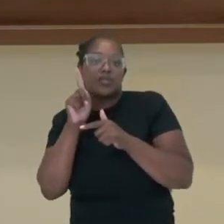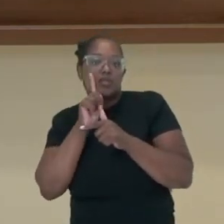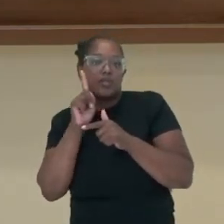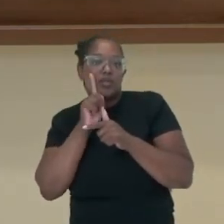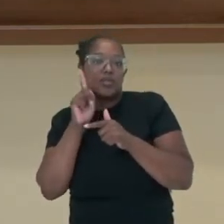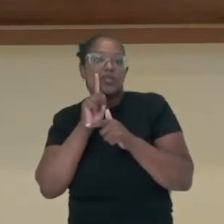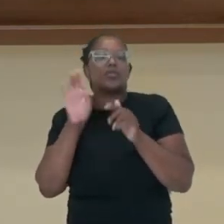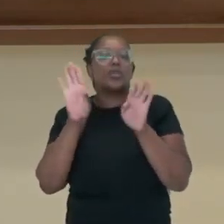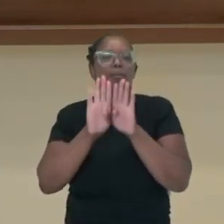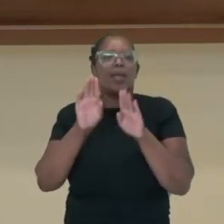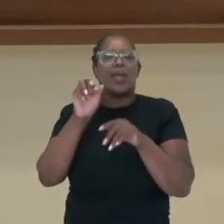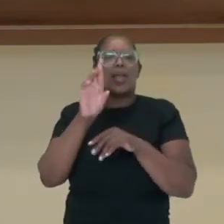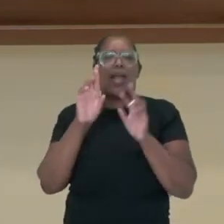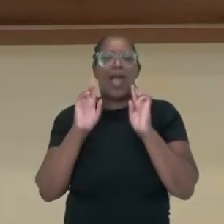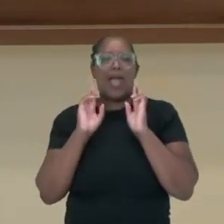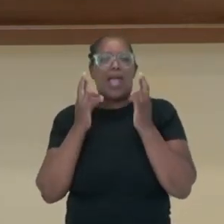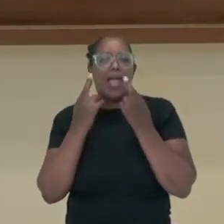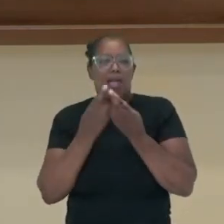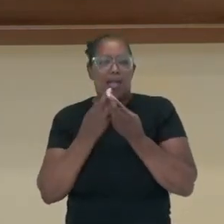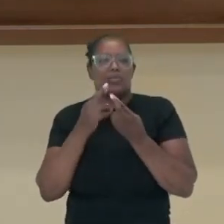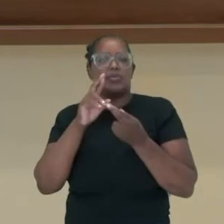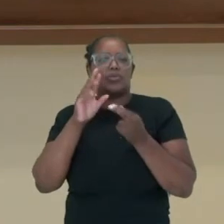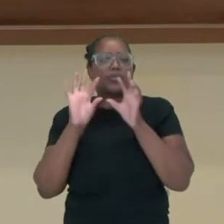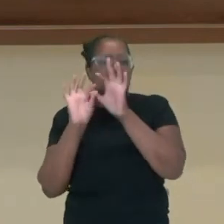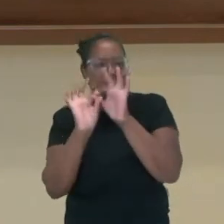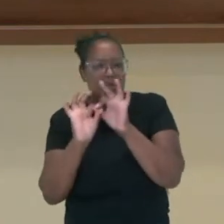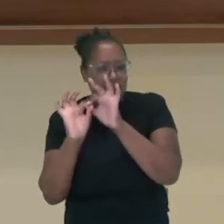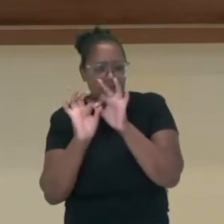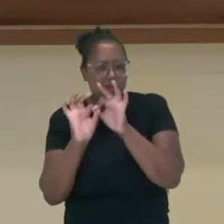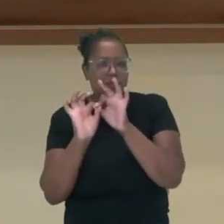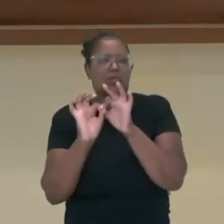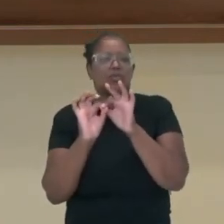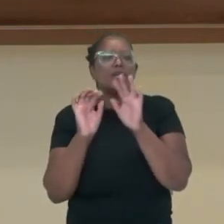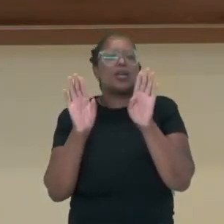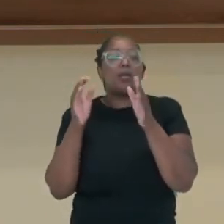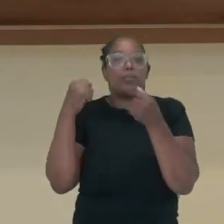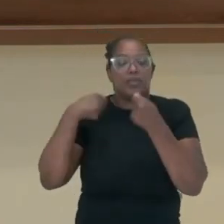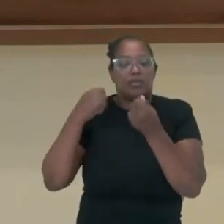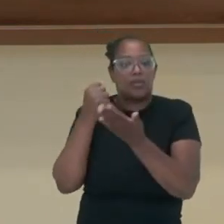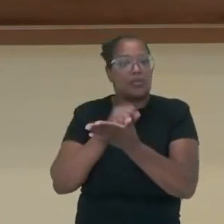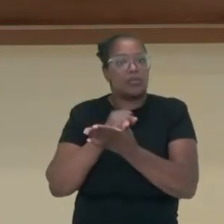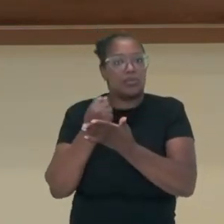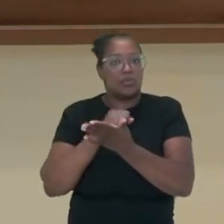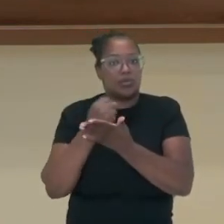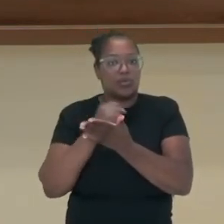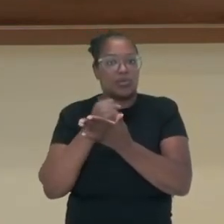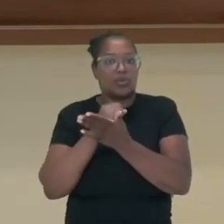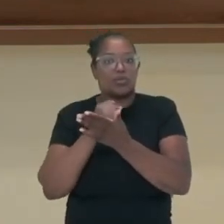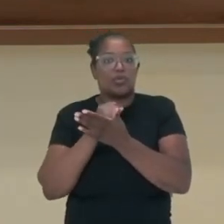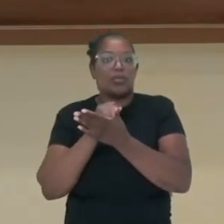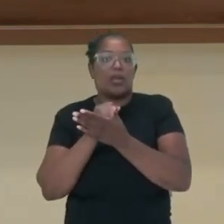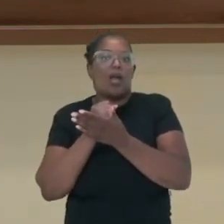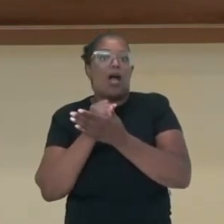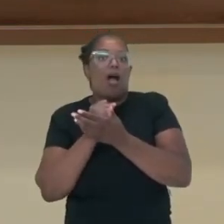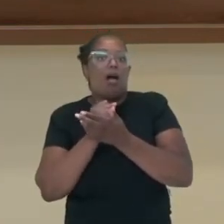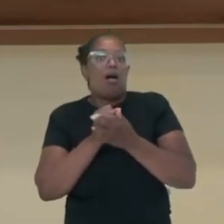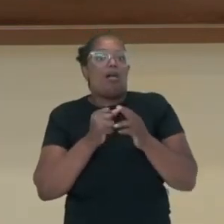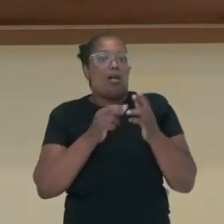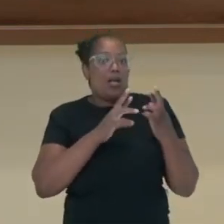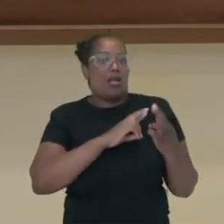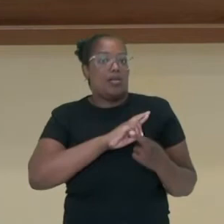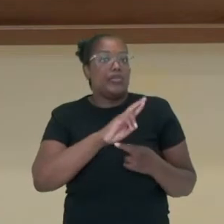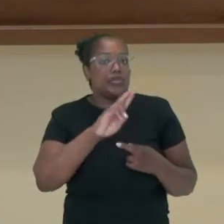Reino Unido. Por quê? Porque existia necessidade de um controle sobre a região alemã. Esse